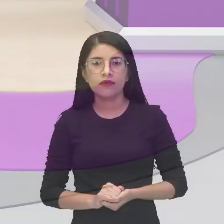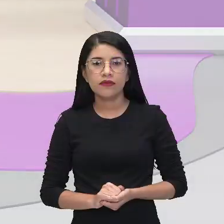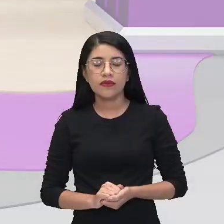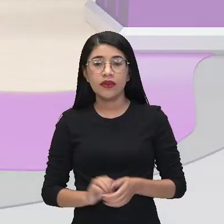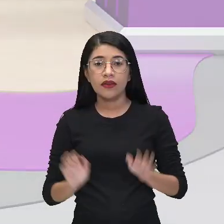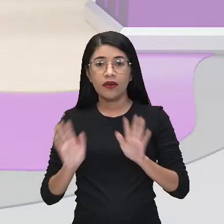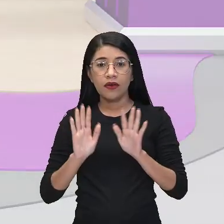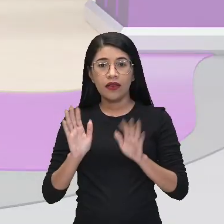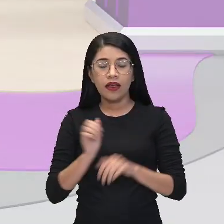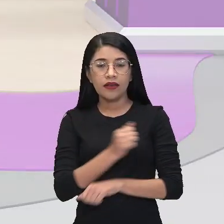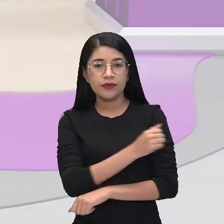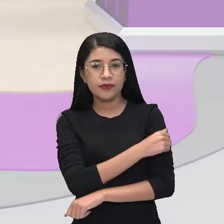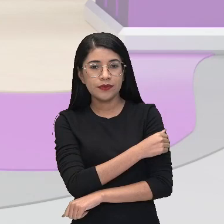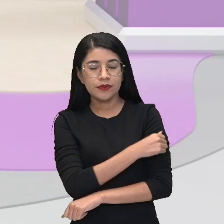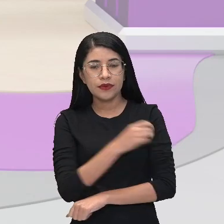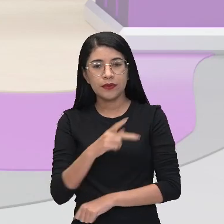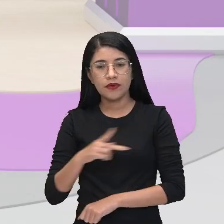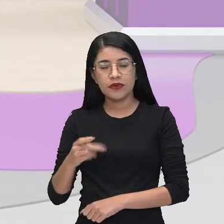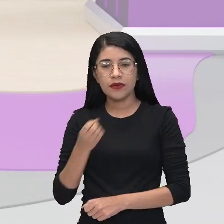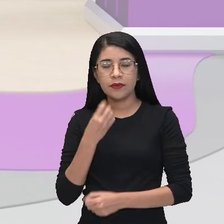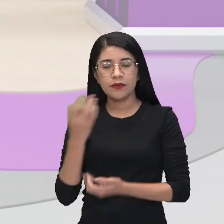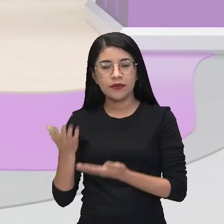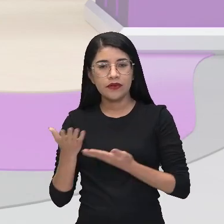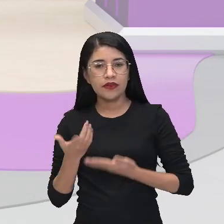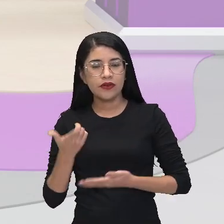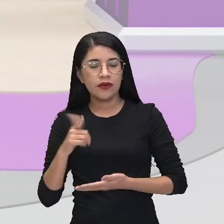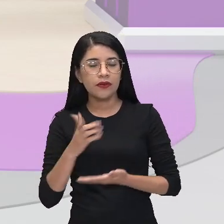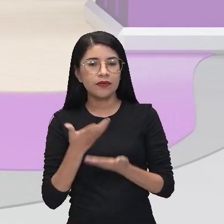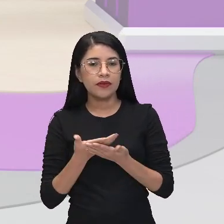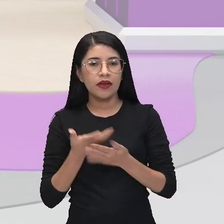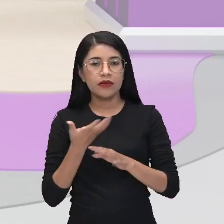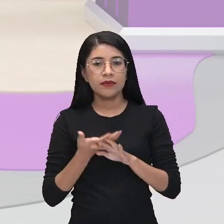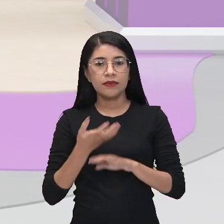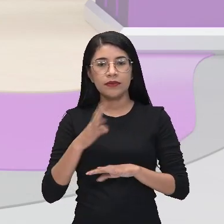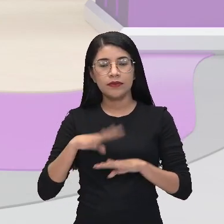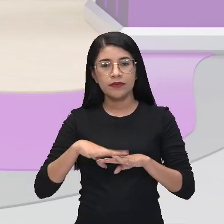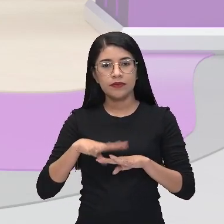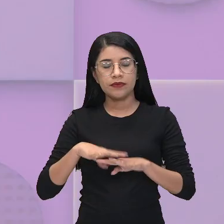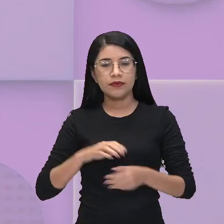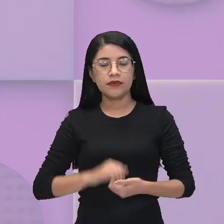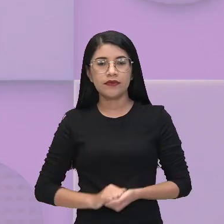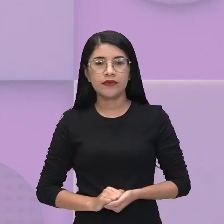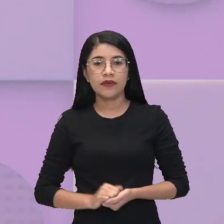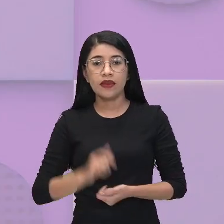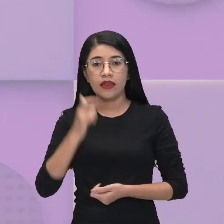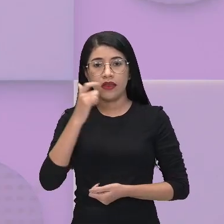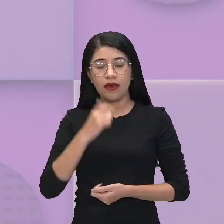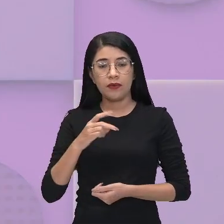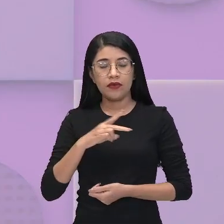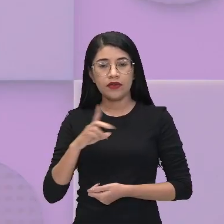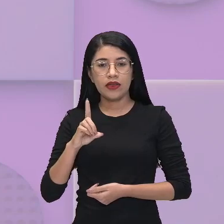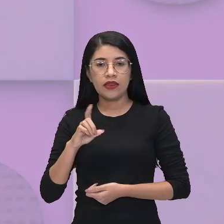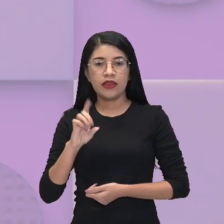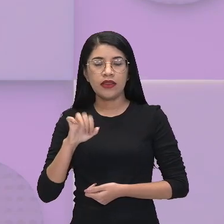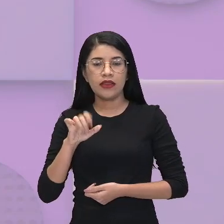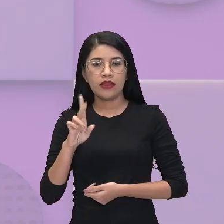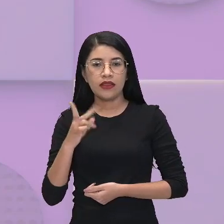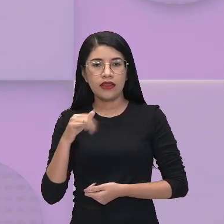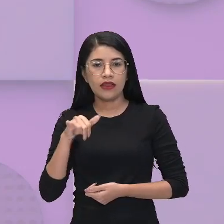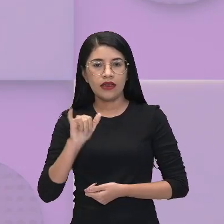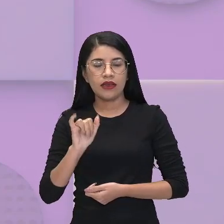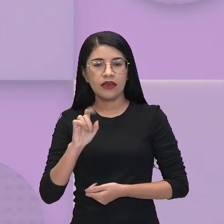Olá, alunos e professores, sejam bem-vindos a mais uma aula de matemática. Eu sou a professora Deísa